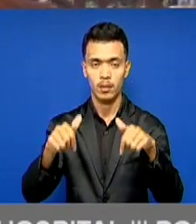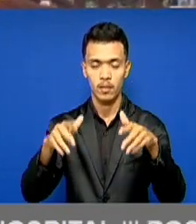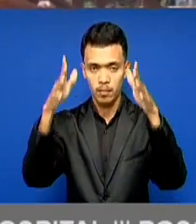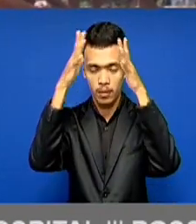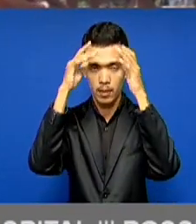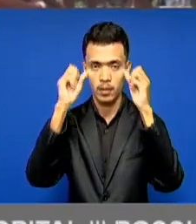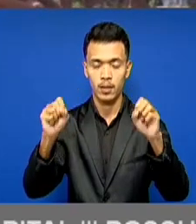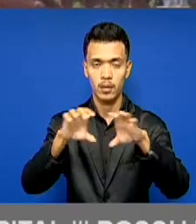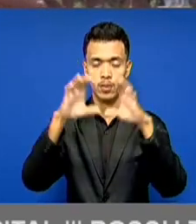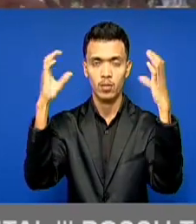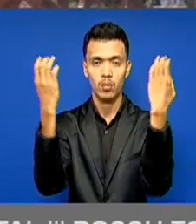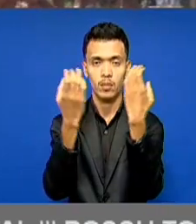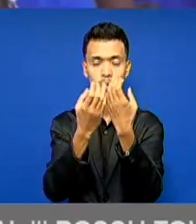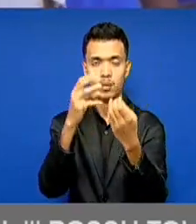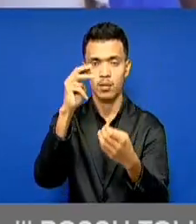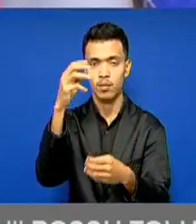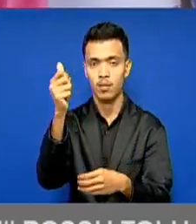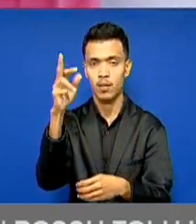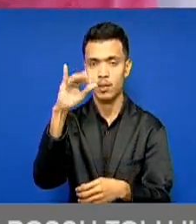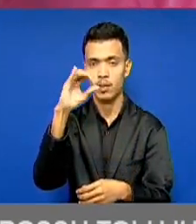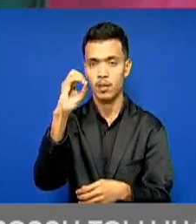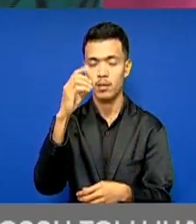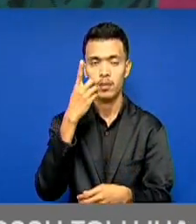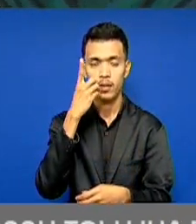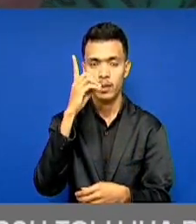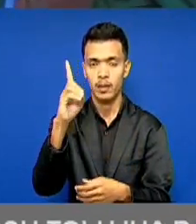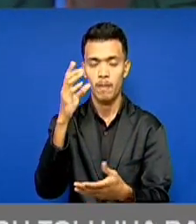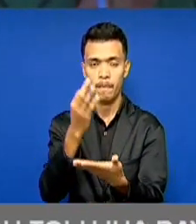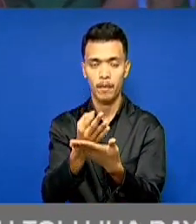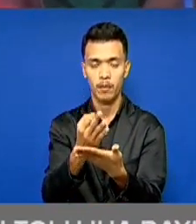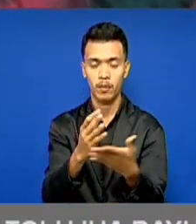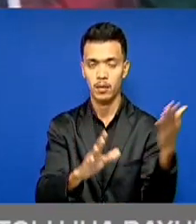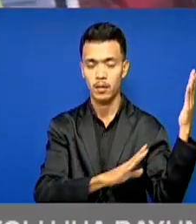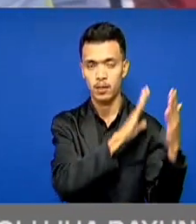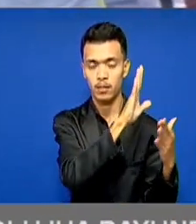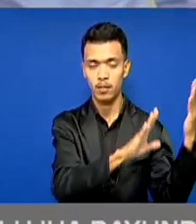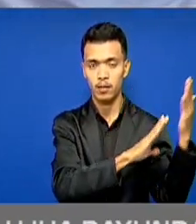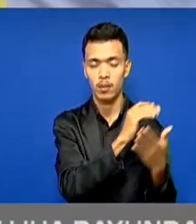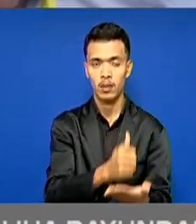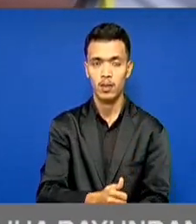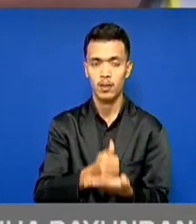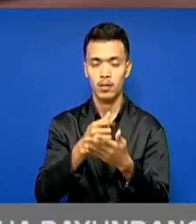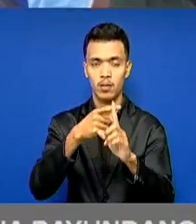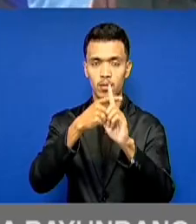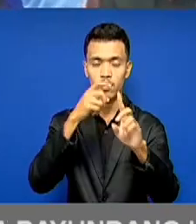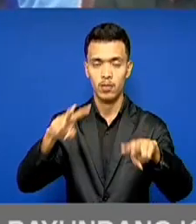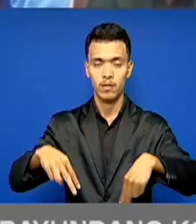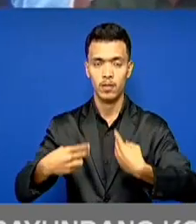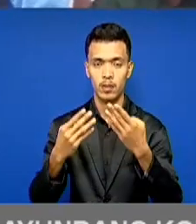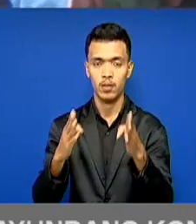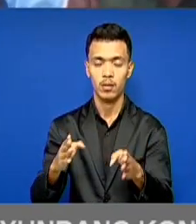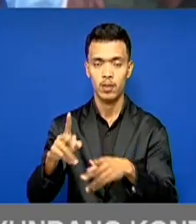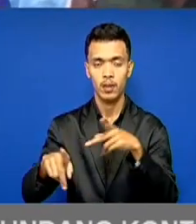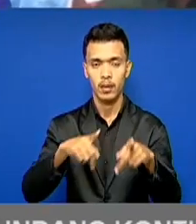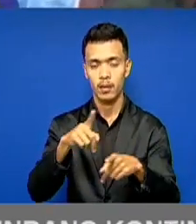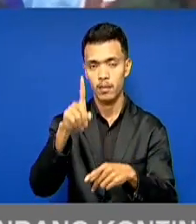Presidente Comissão Organizadora Mário Pinto Hadeten, orçamento ba celebração ne, contribuição russi veterano sira cada ema dólar ano luração